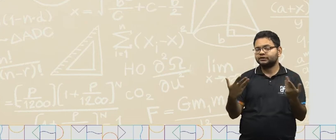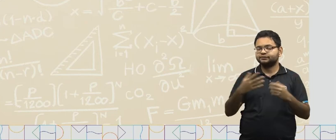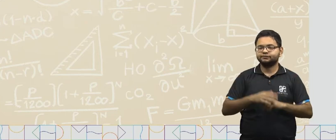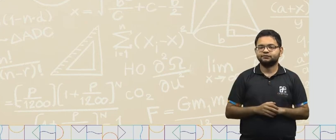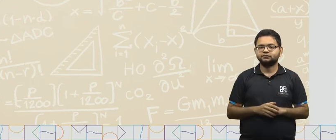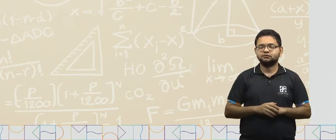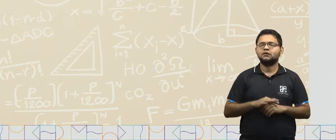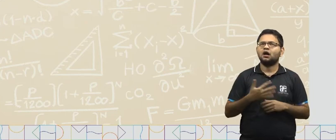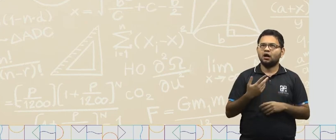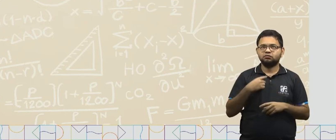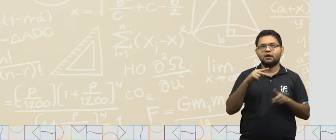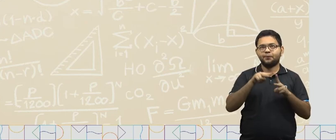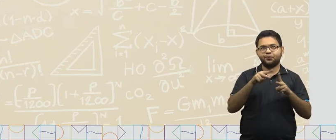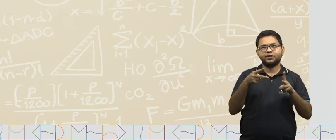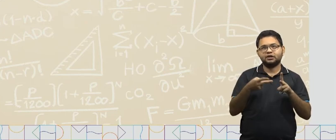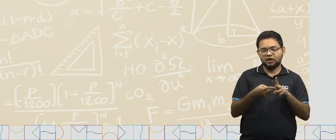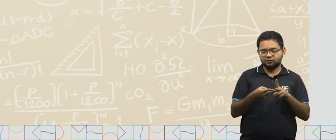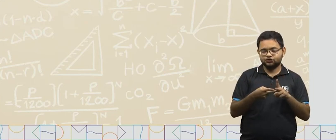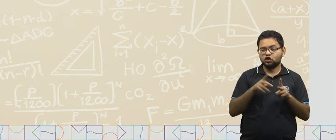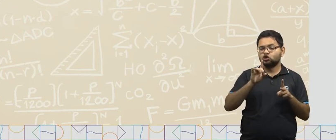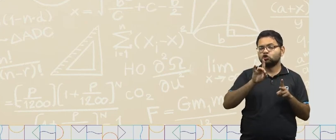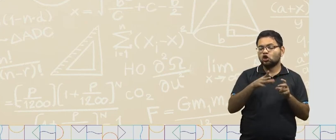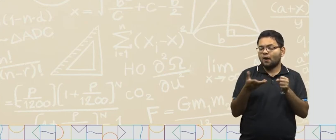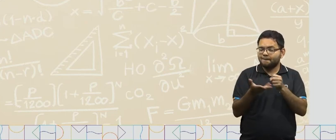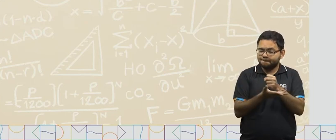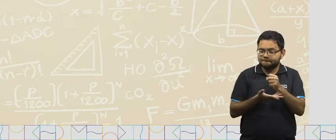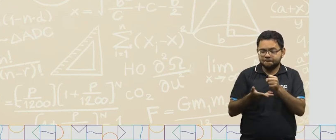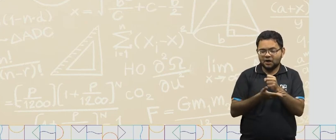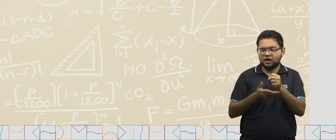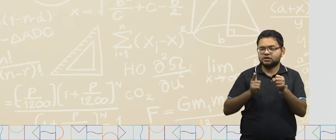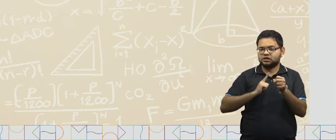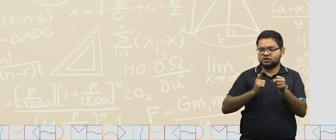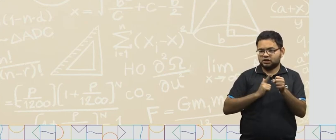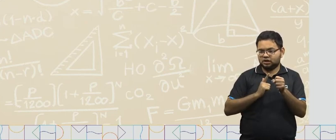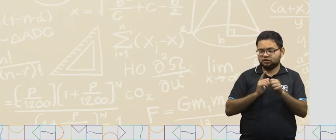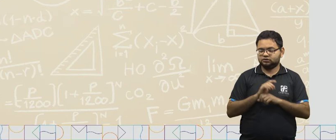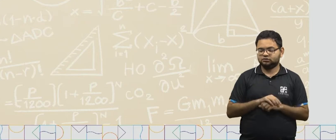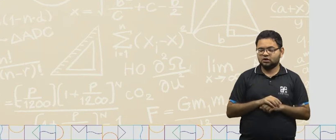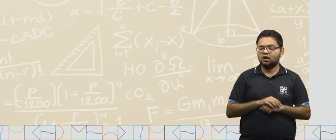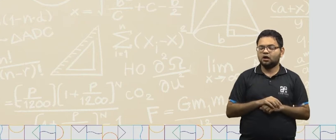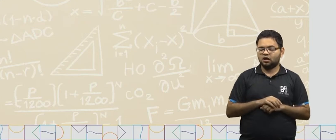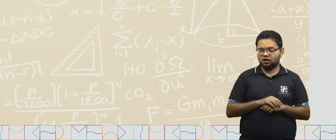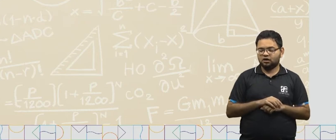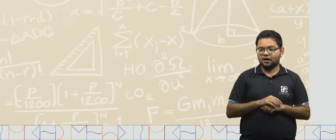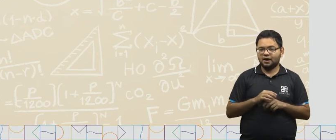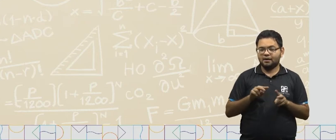se é uma pirâmide, ela tem somente a base. Se